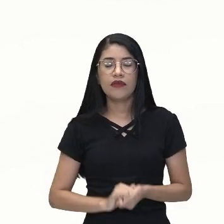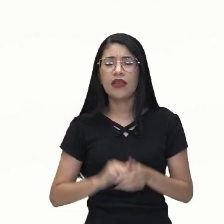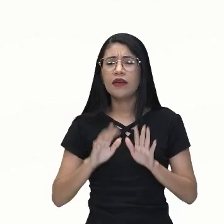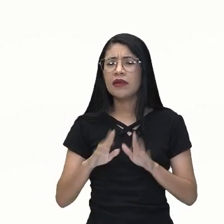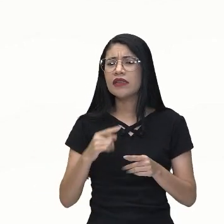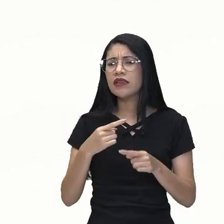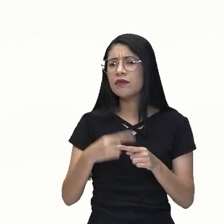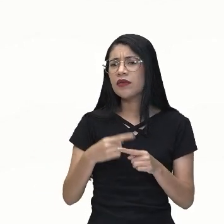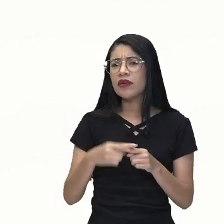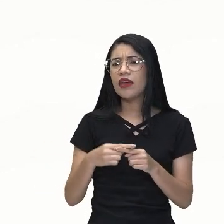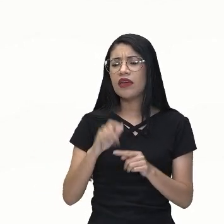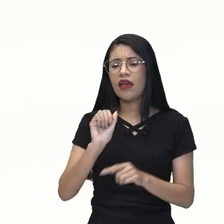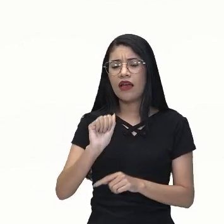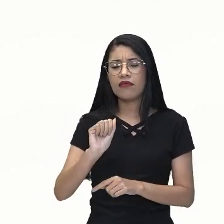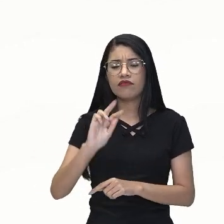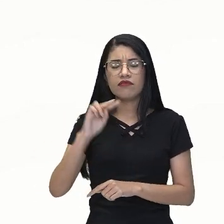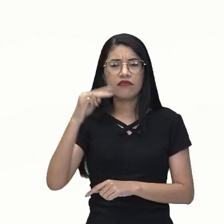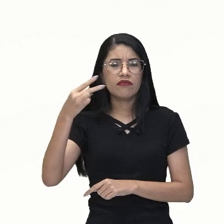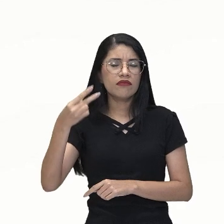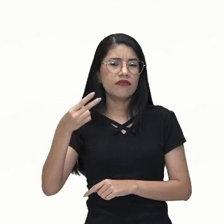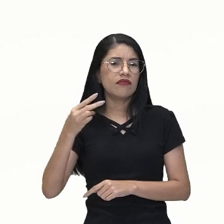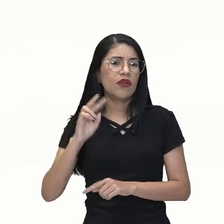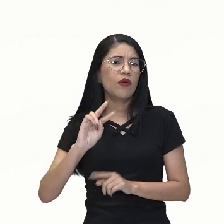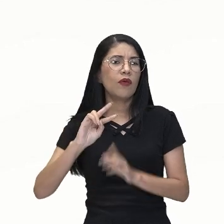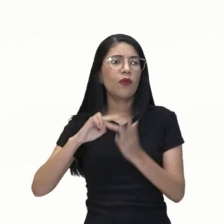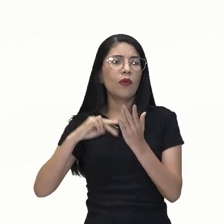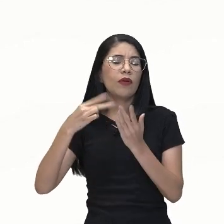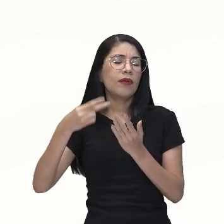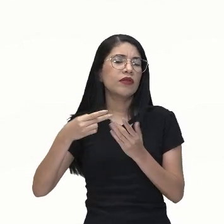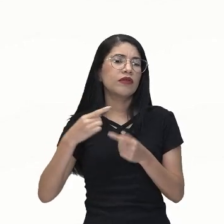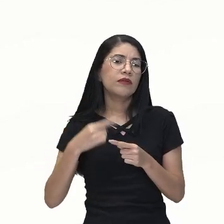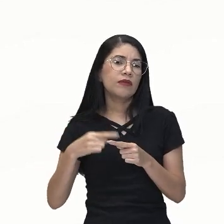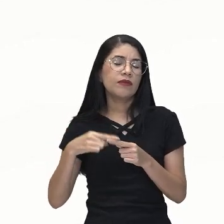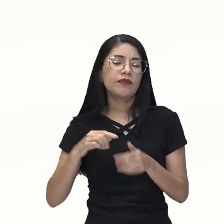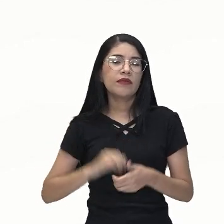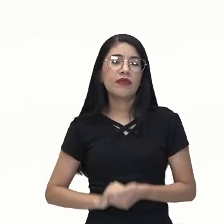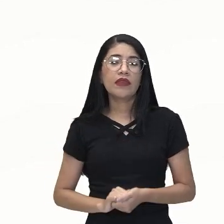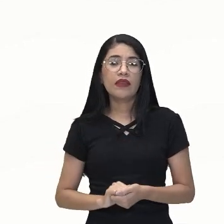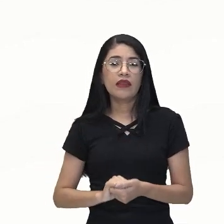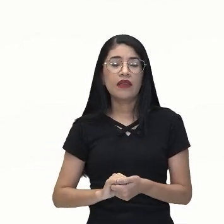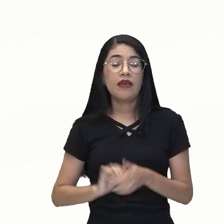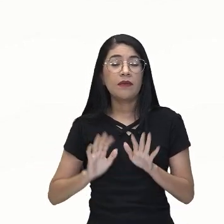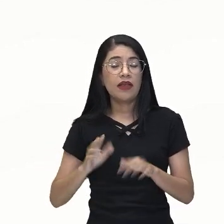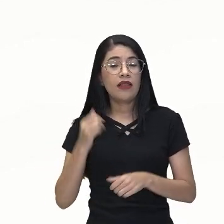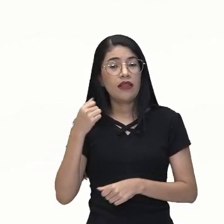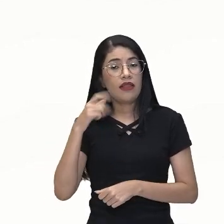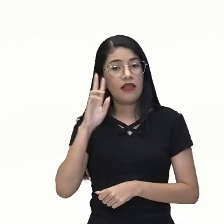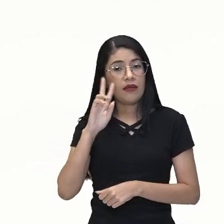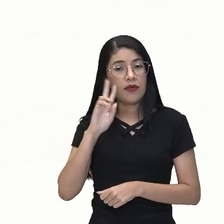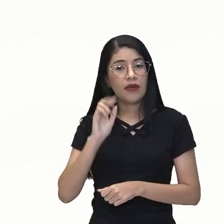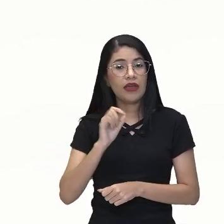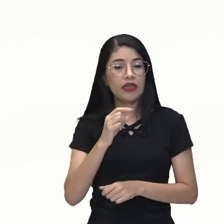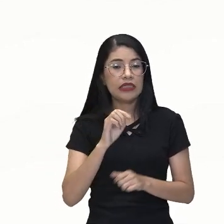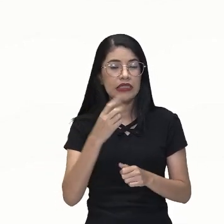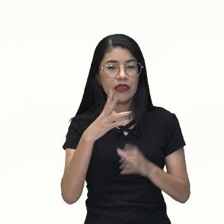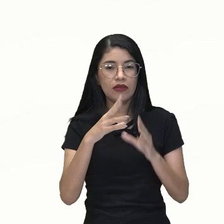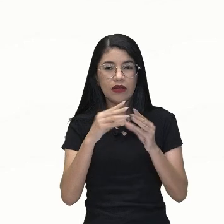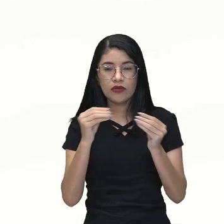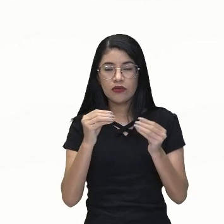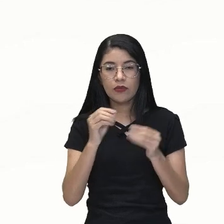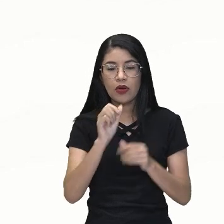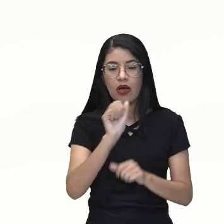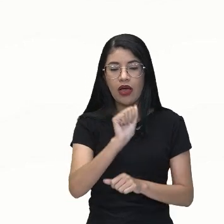que ficou expoente 2? Lembre-se que quando o expoente não aparece, ele vale 1, tá? Então, olha